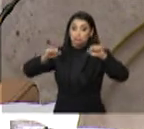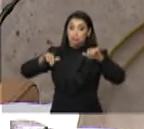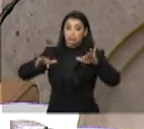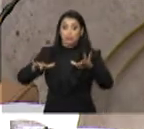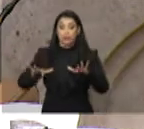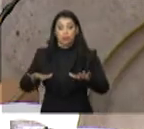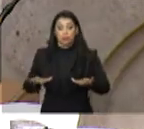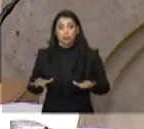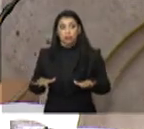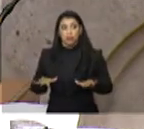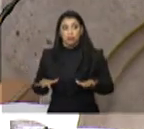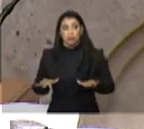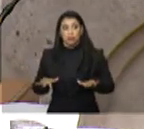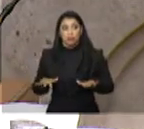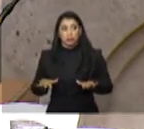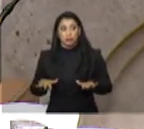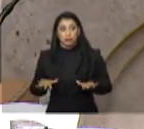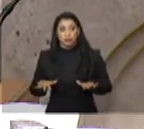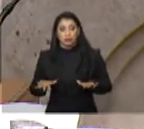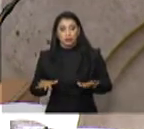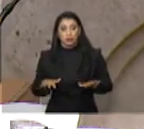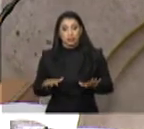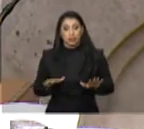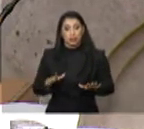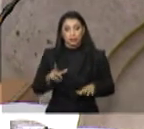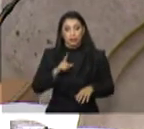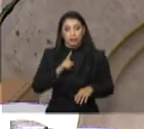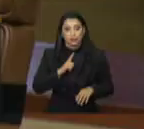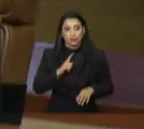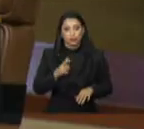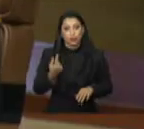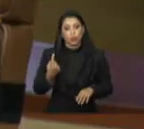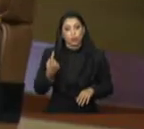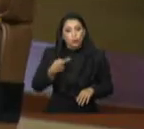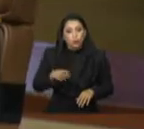foi exatamente no último dia da injeção